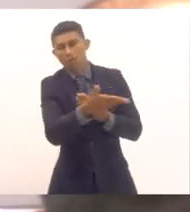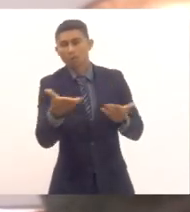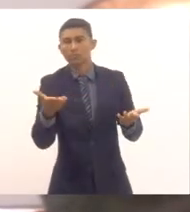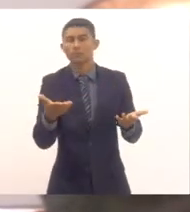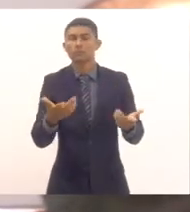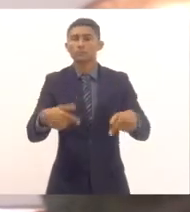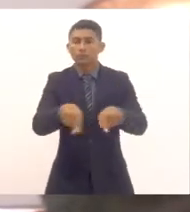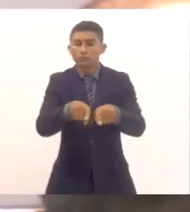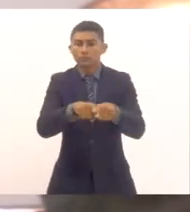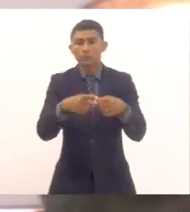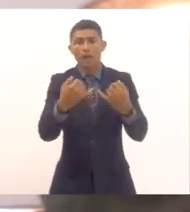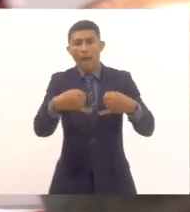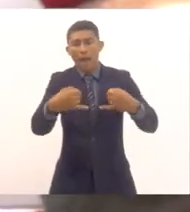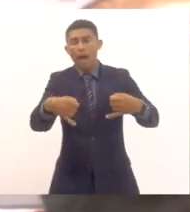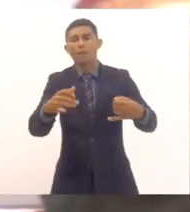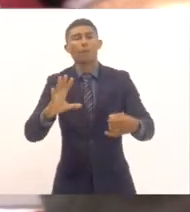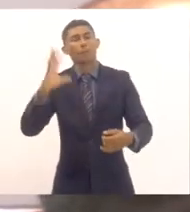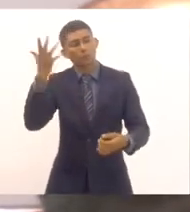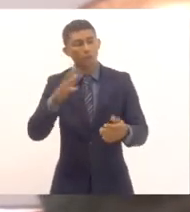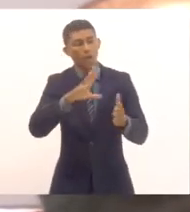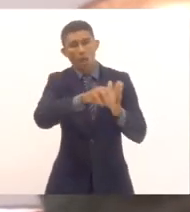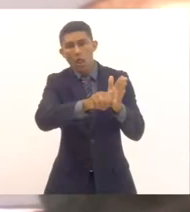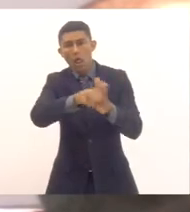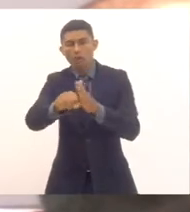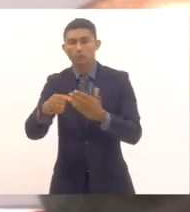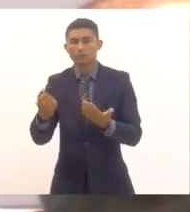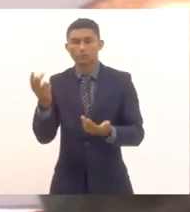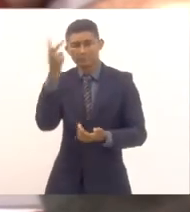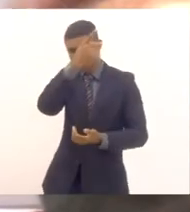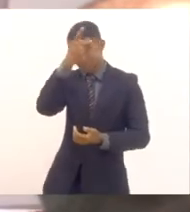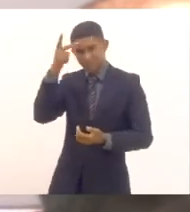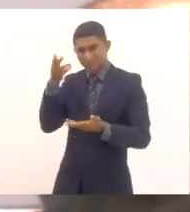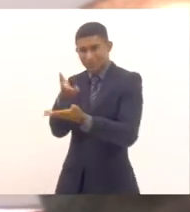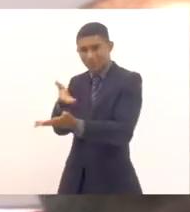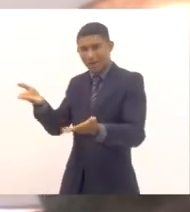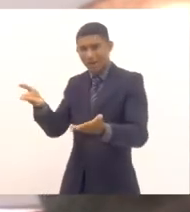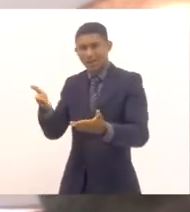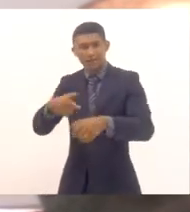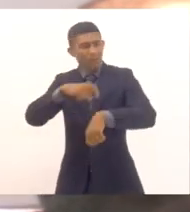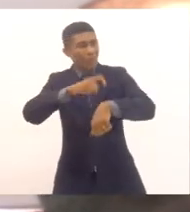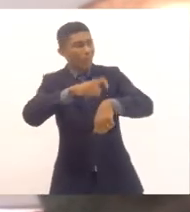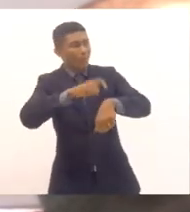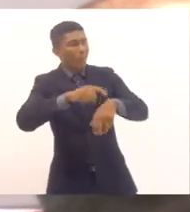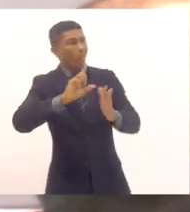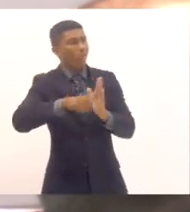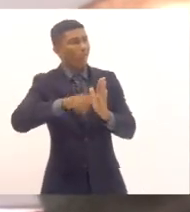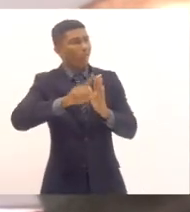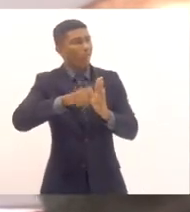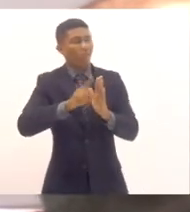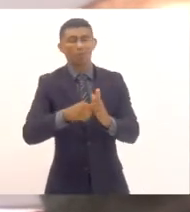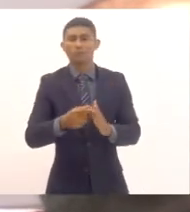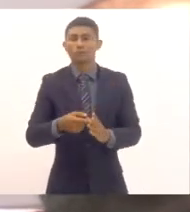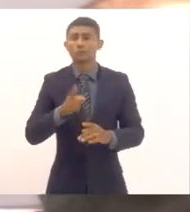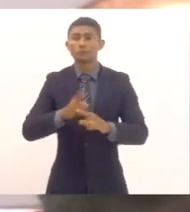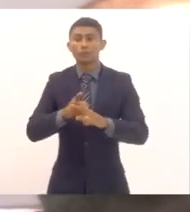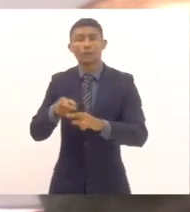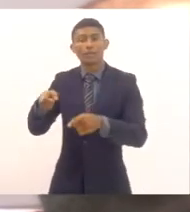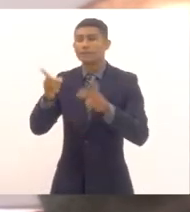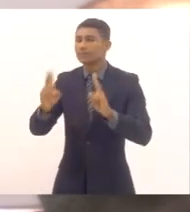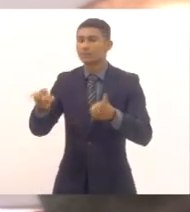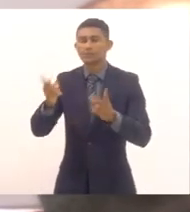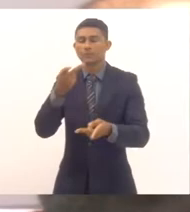jogo de cabra com acaba condicionado as dificuldades do Trabalhador chegar no horário a todo momento a SuperVia coloca sempre questão curte de